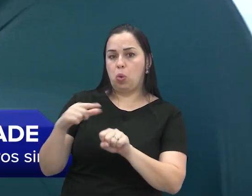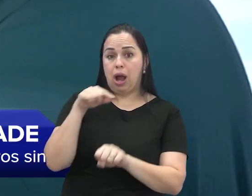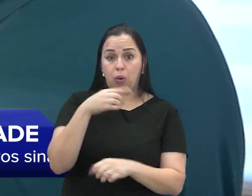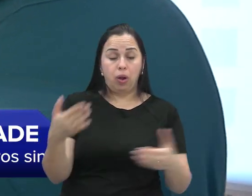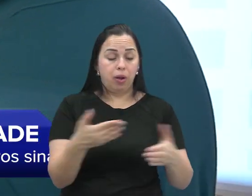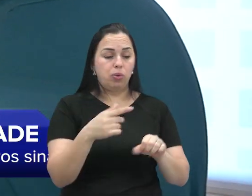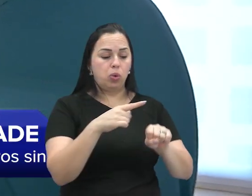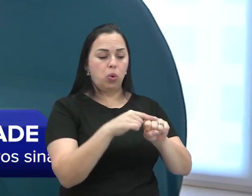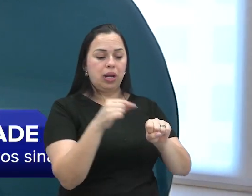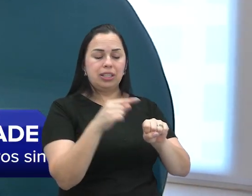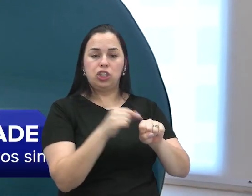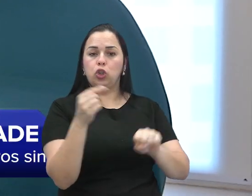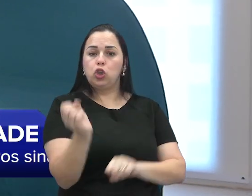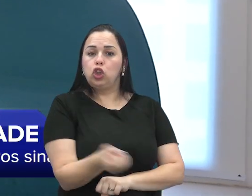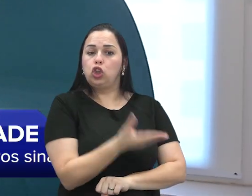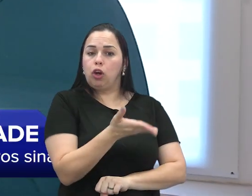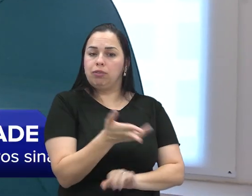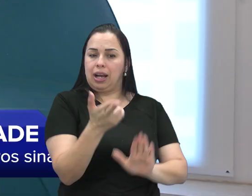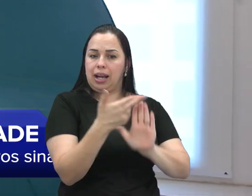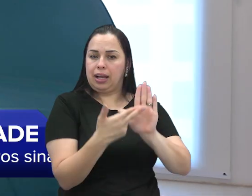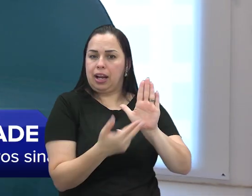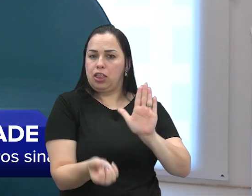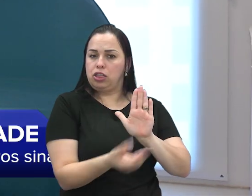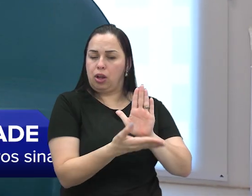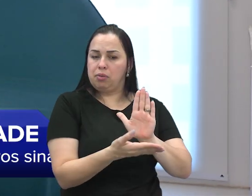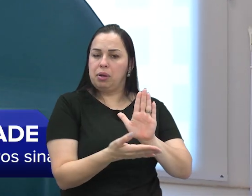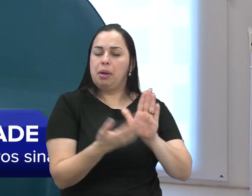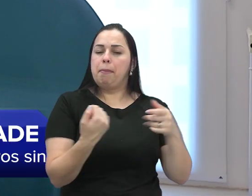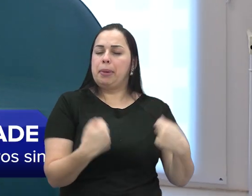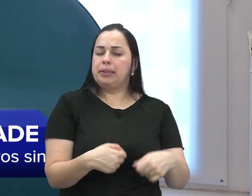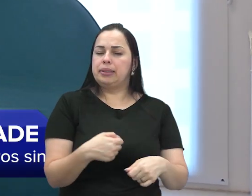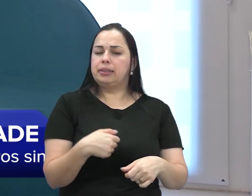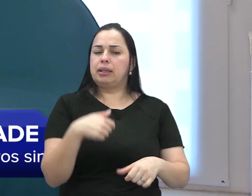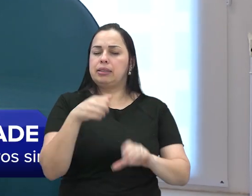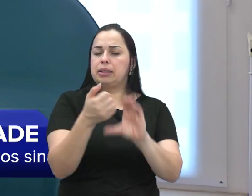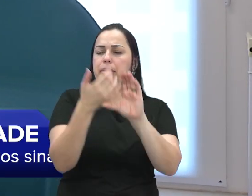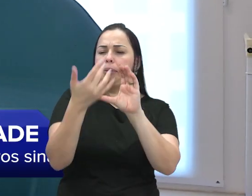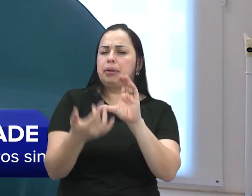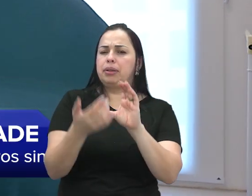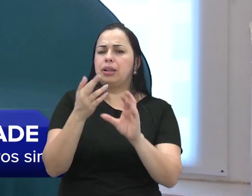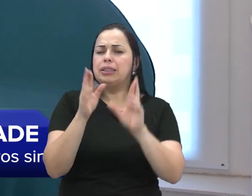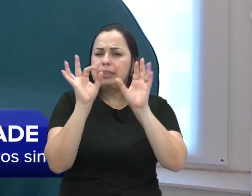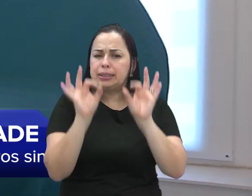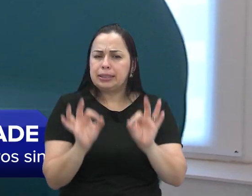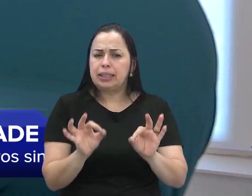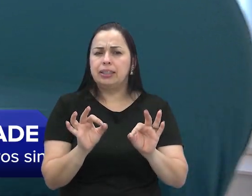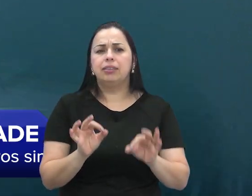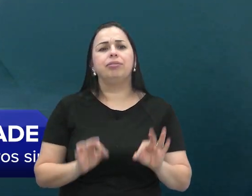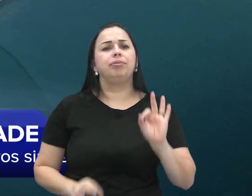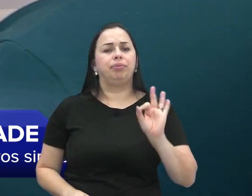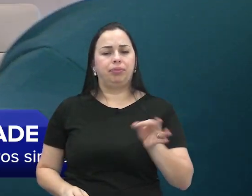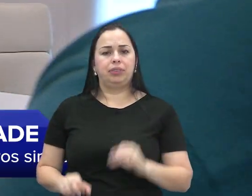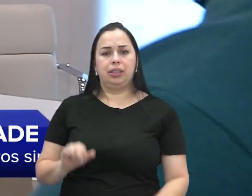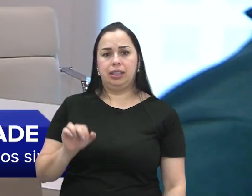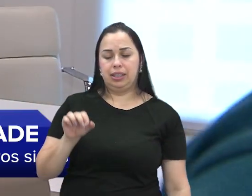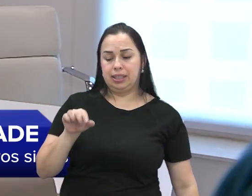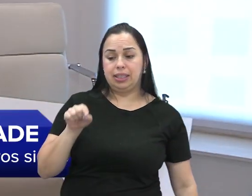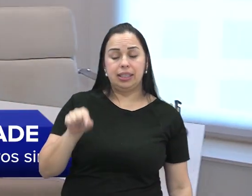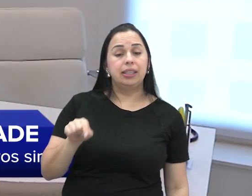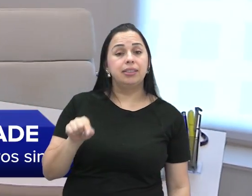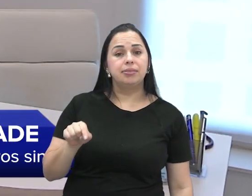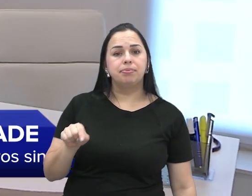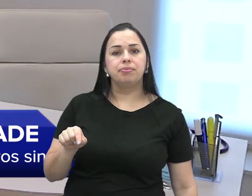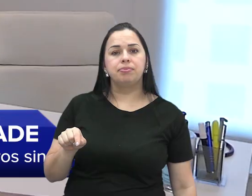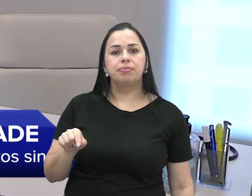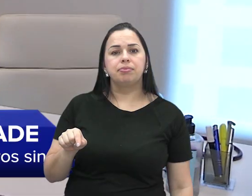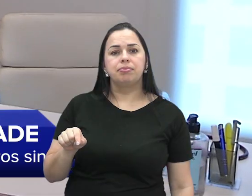sugere que outras questões sejam levadas em consideração para diagnosticar a obesidade, certo? Exatamente. O IMC ele